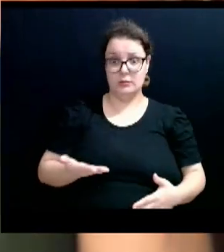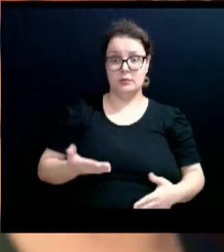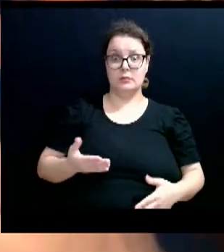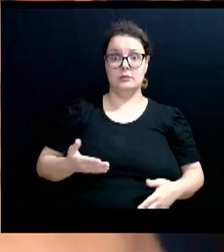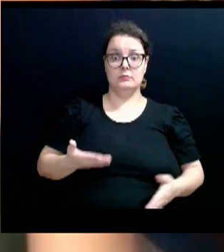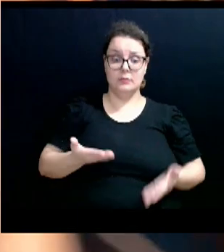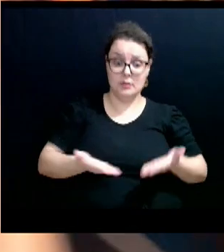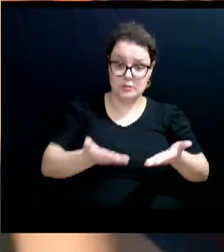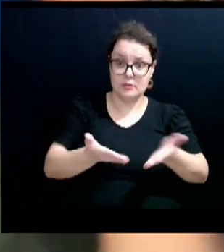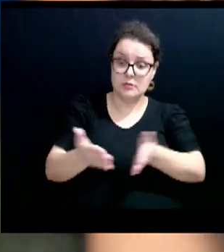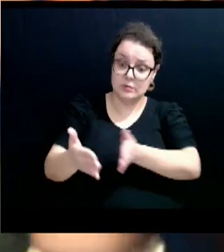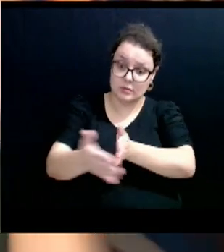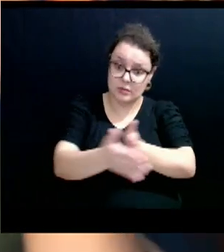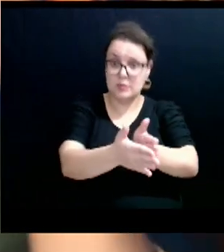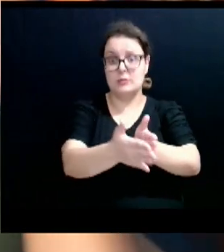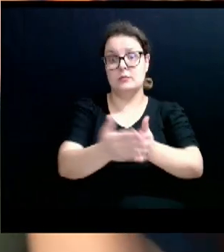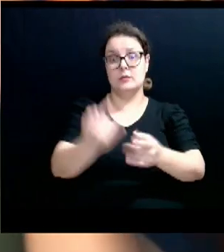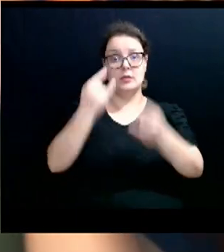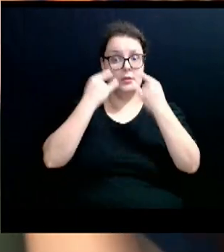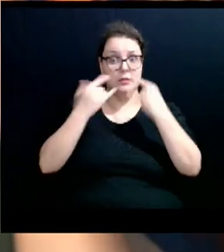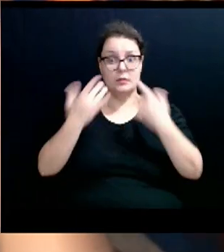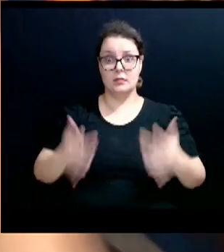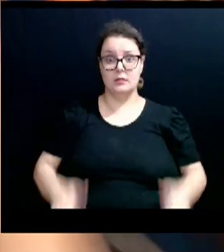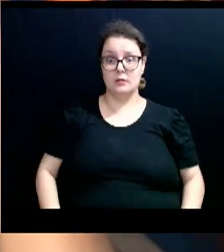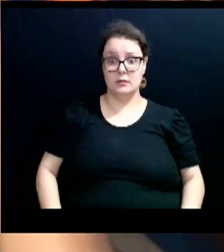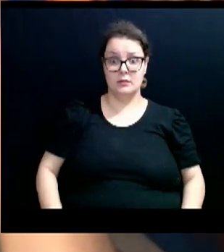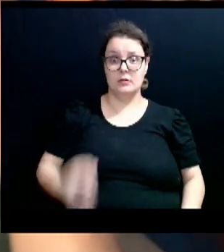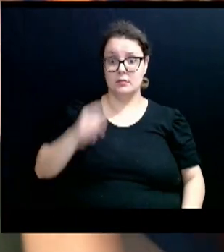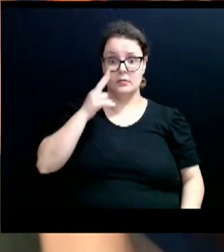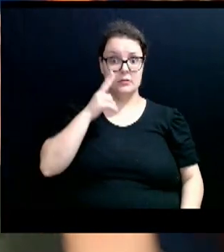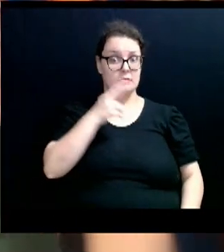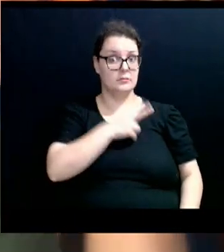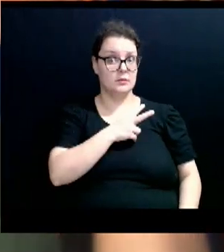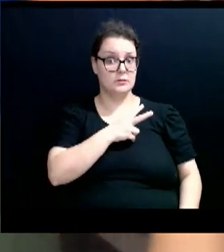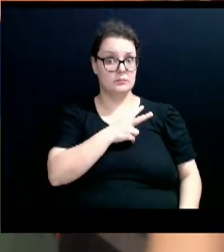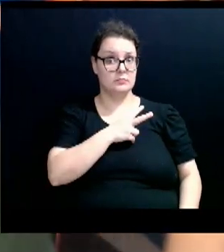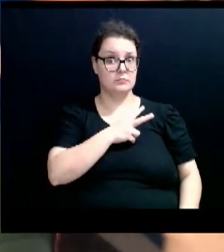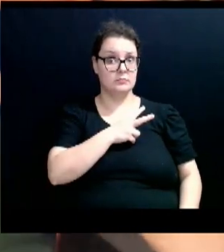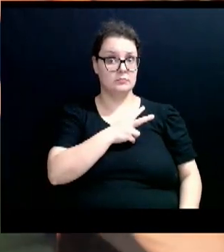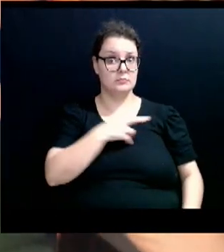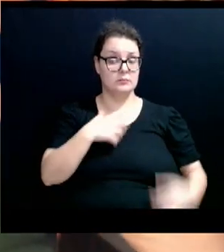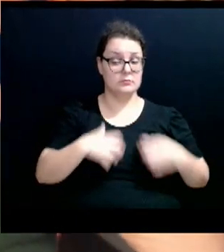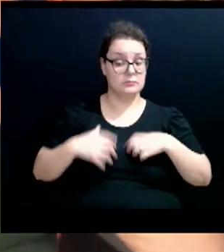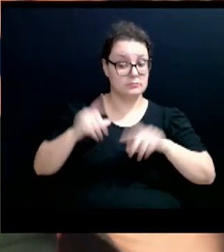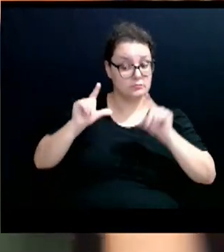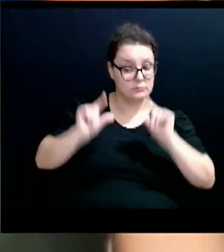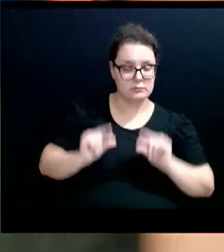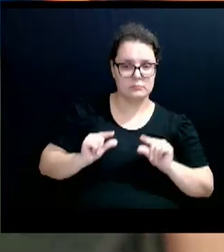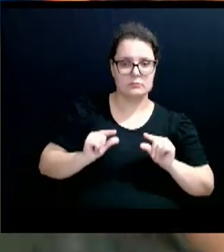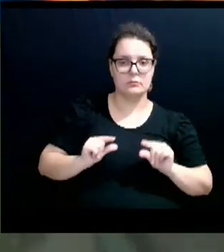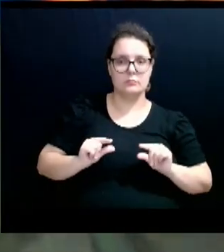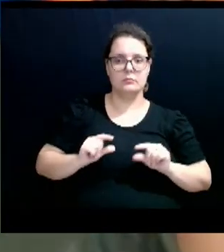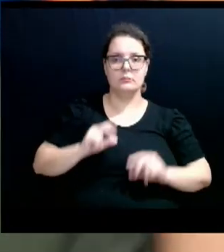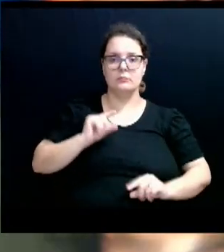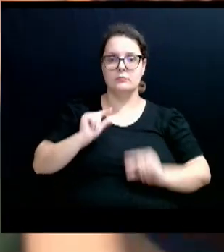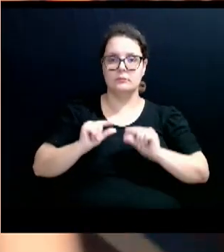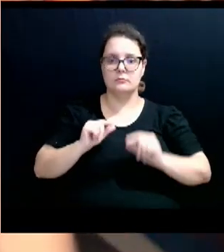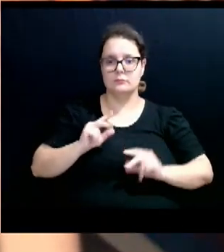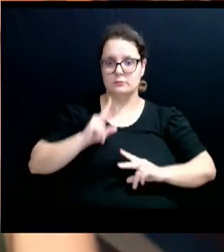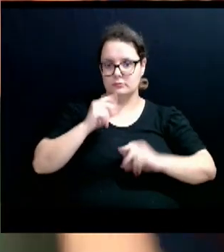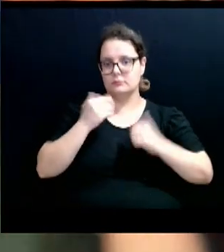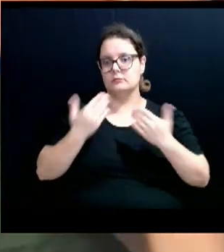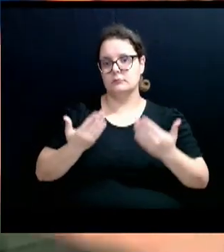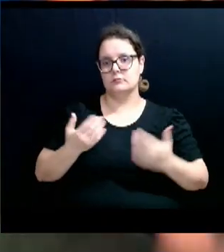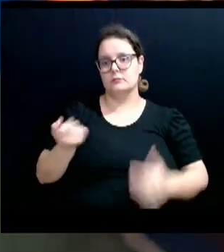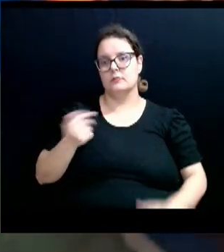te inspirar. Se você olhar para trás, você desespera um pouco menos, fica um pouco mais fortalecido do que você só olhar lá para